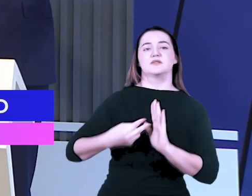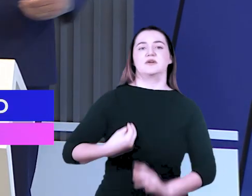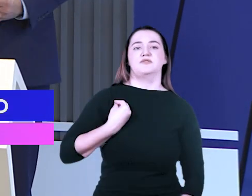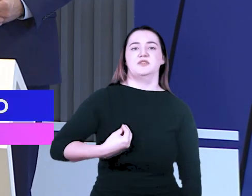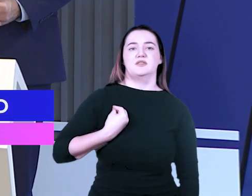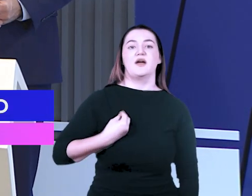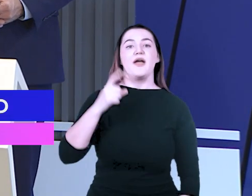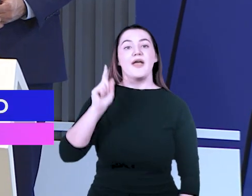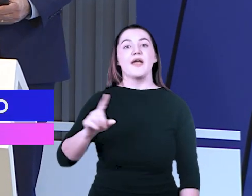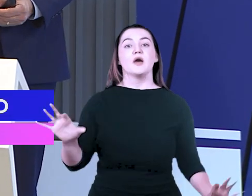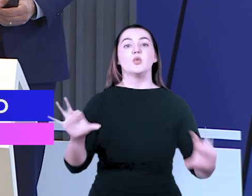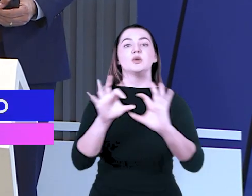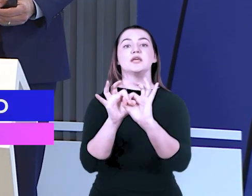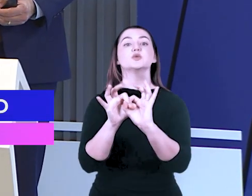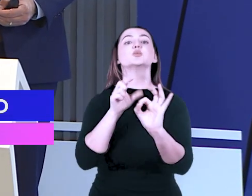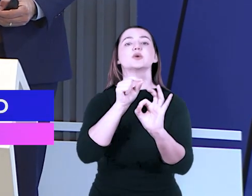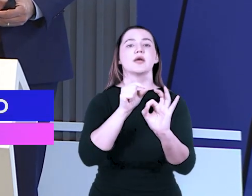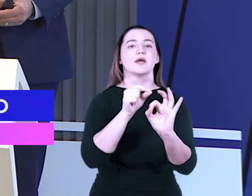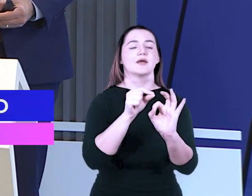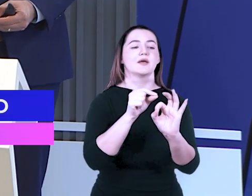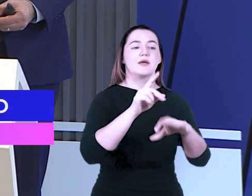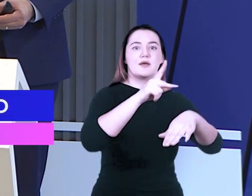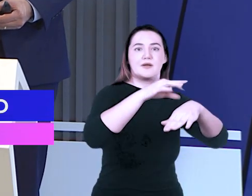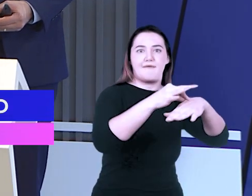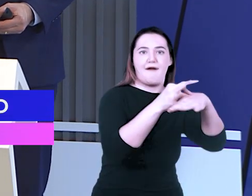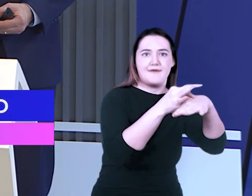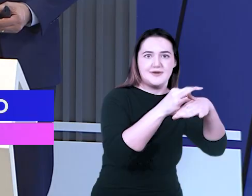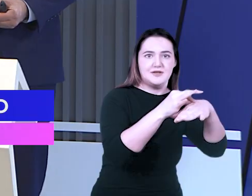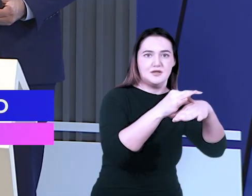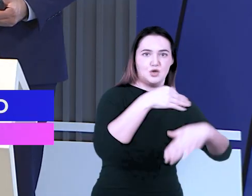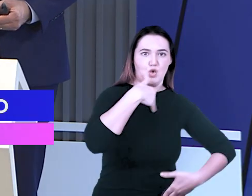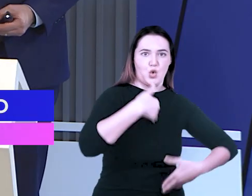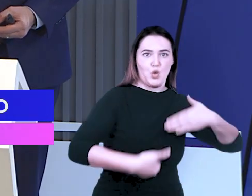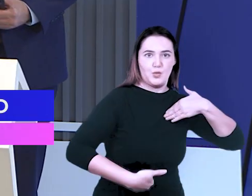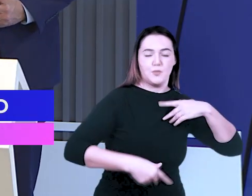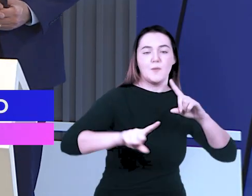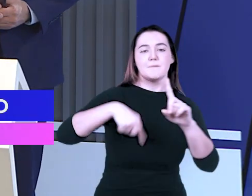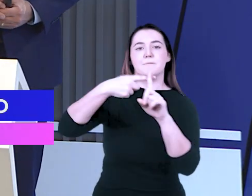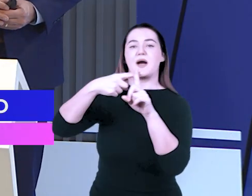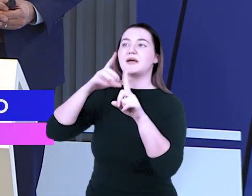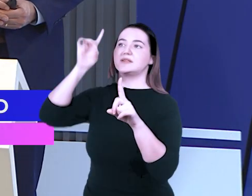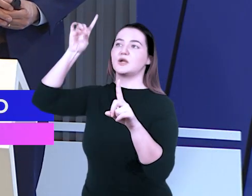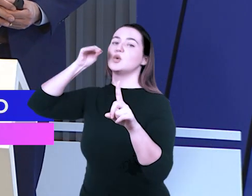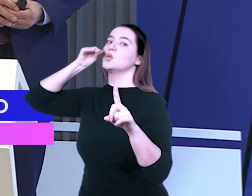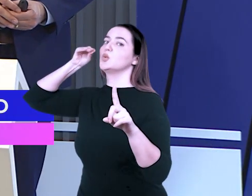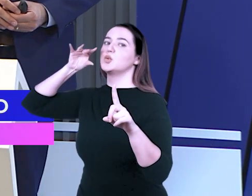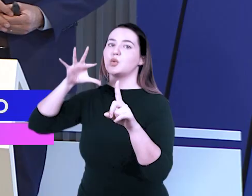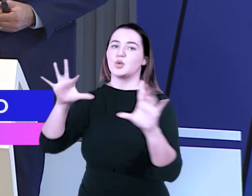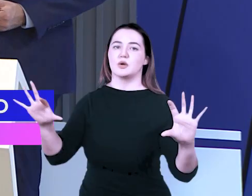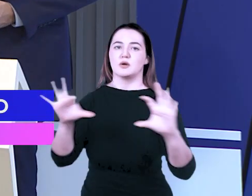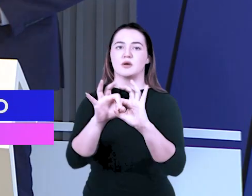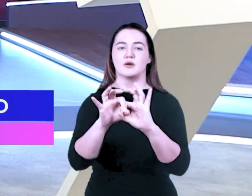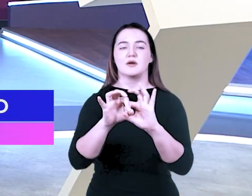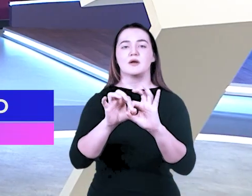a humanidade, porque é assim que Deus tem nos mantido com vida até então.